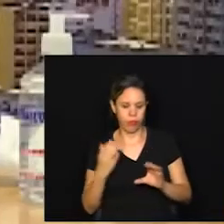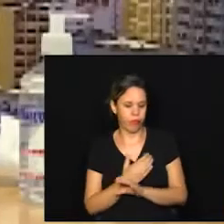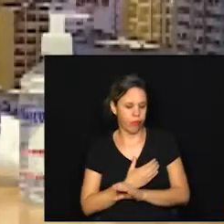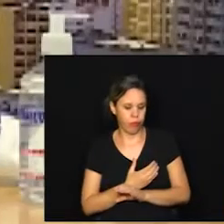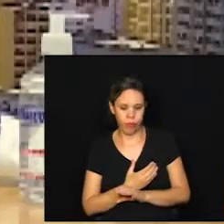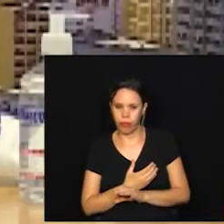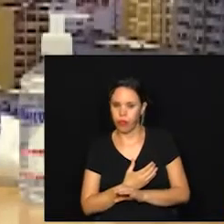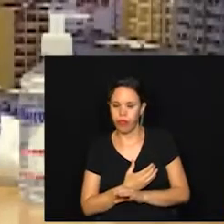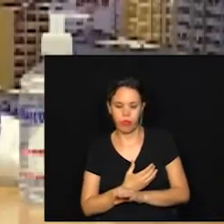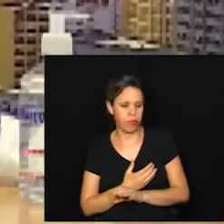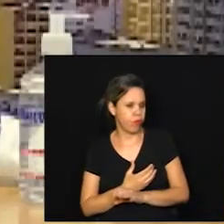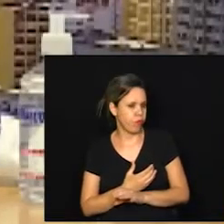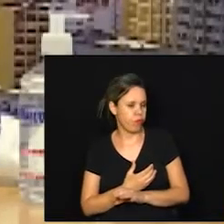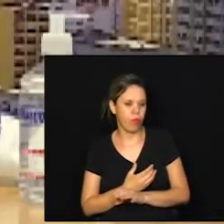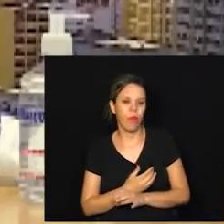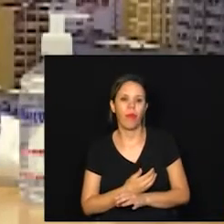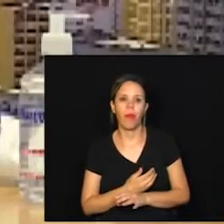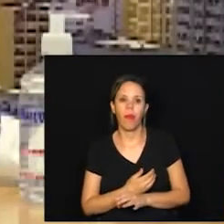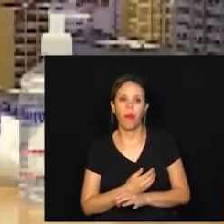Baseado